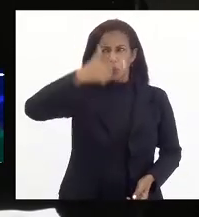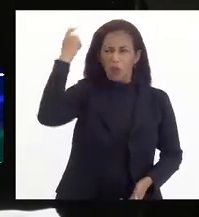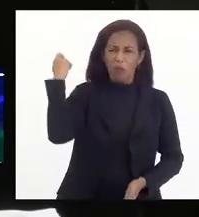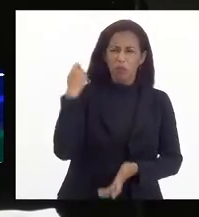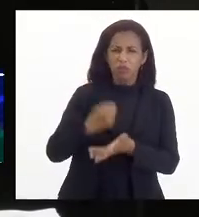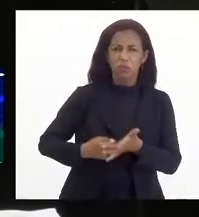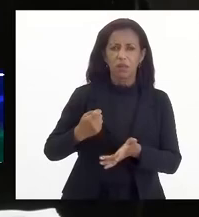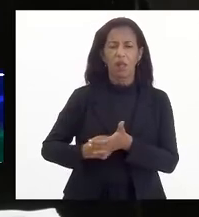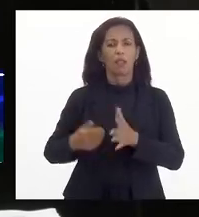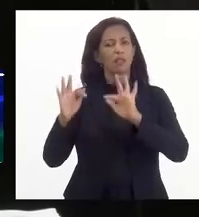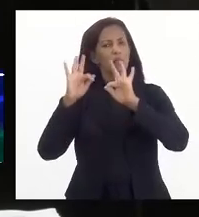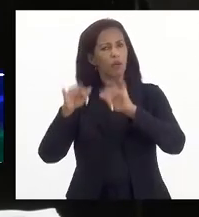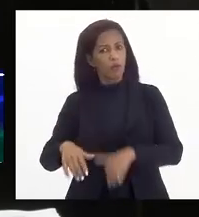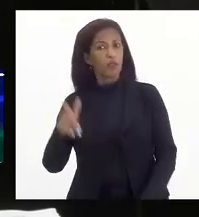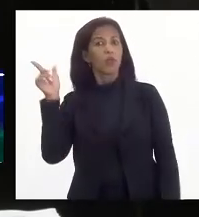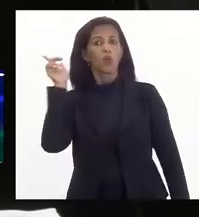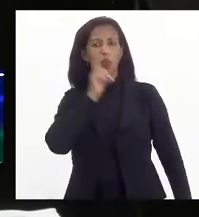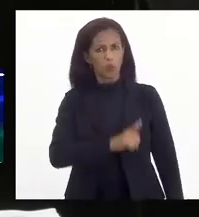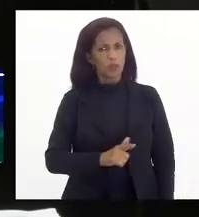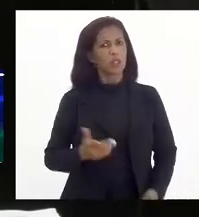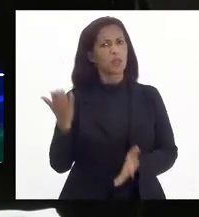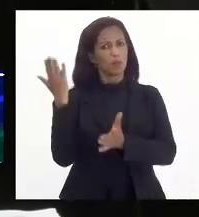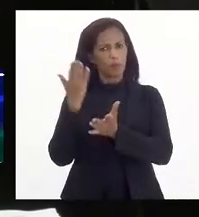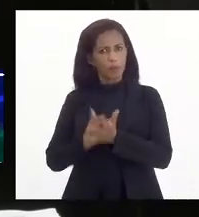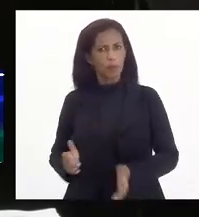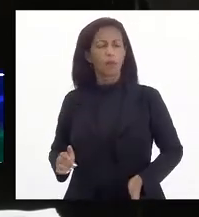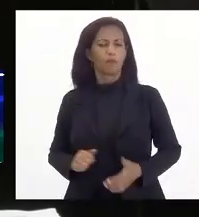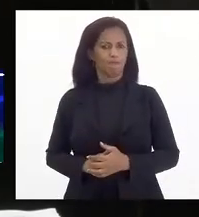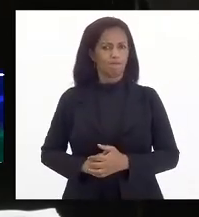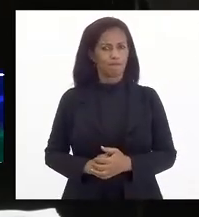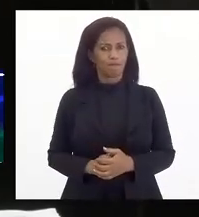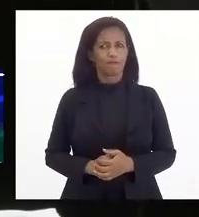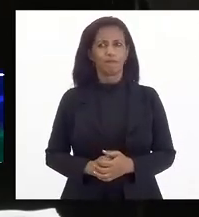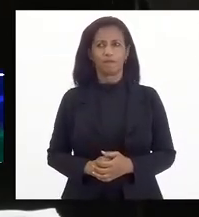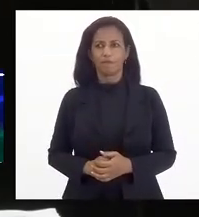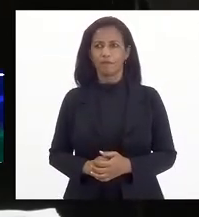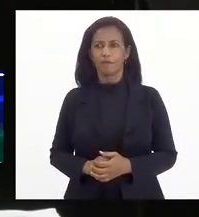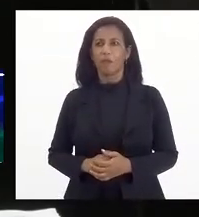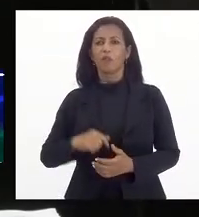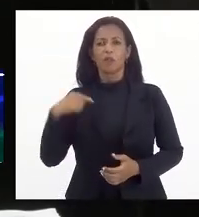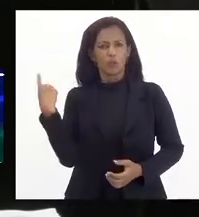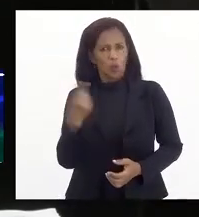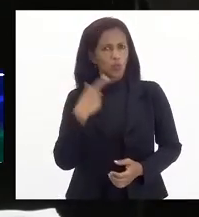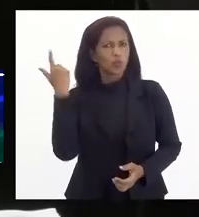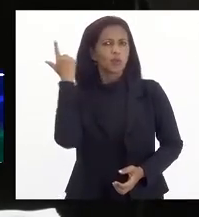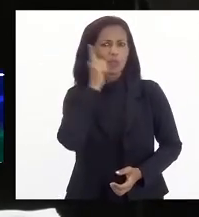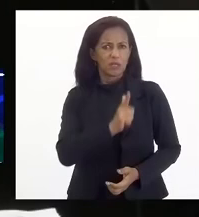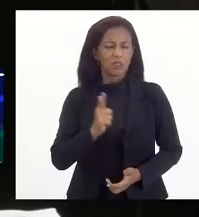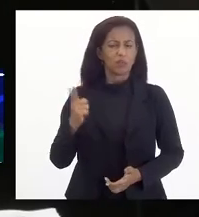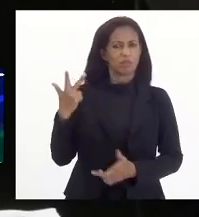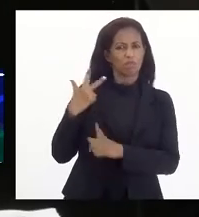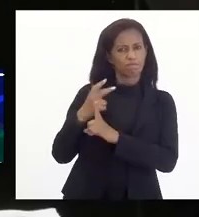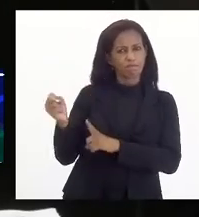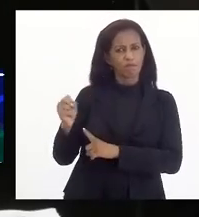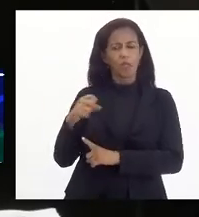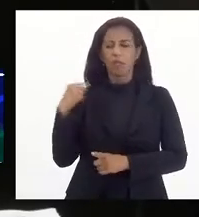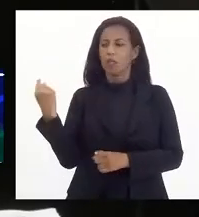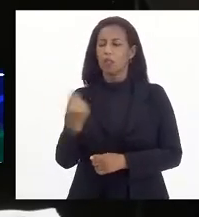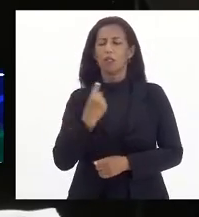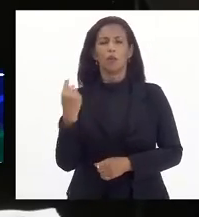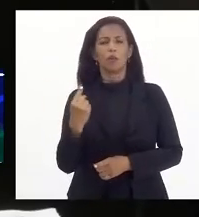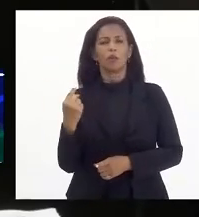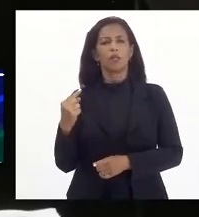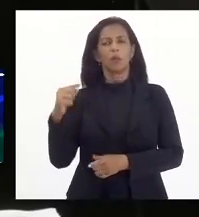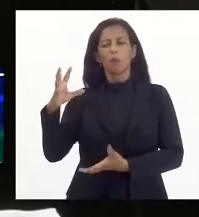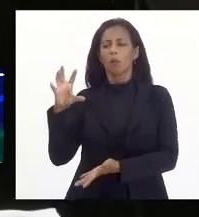estamos até o fim e nós conseguimos derrotar o elefante nós conseguimos notar elefante mas não deixamos